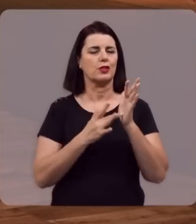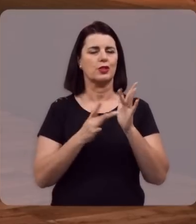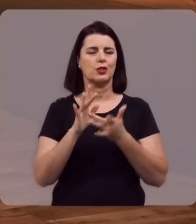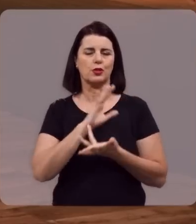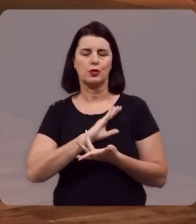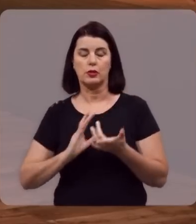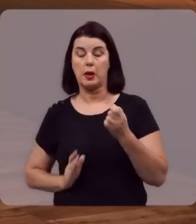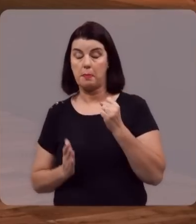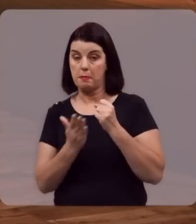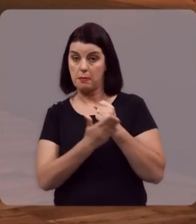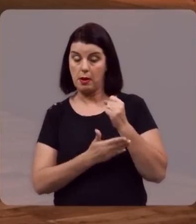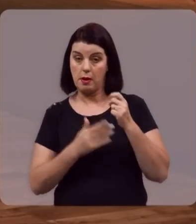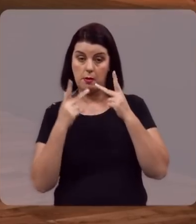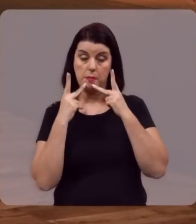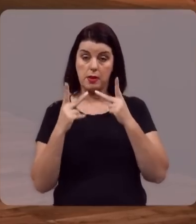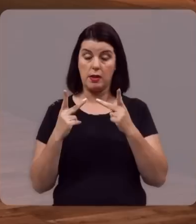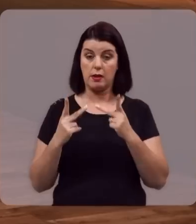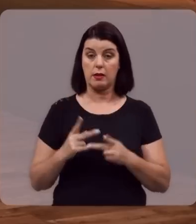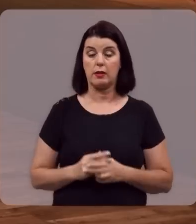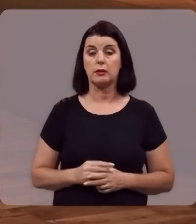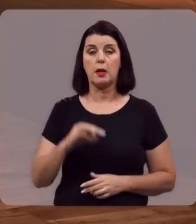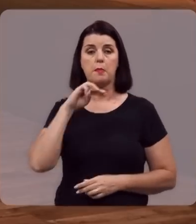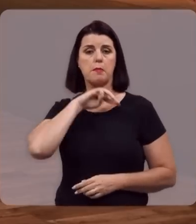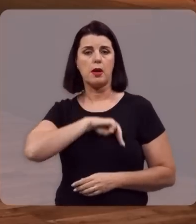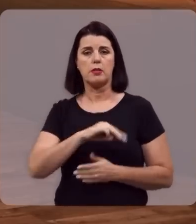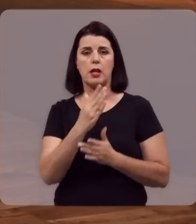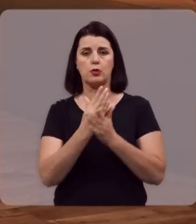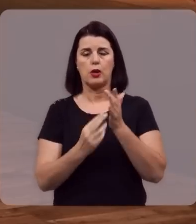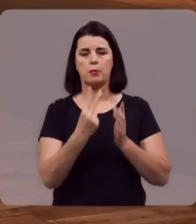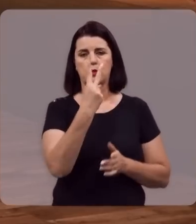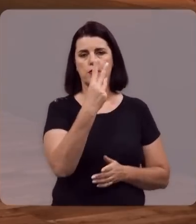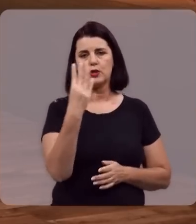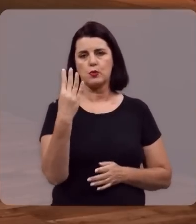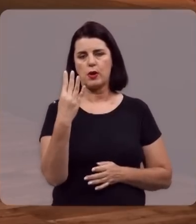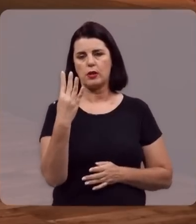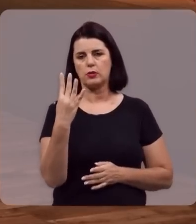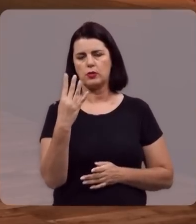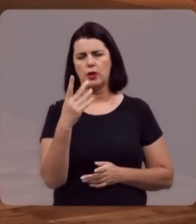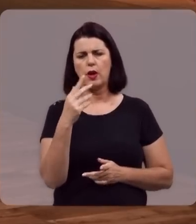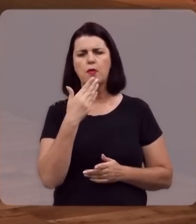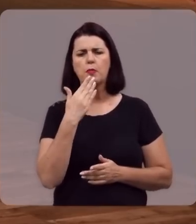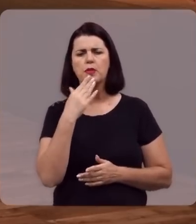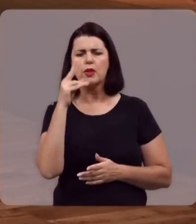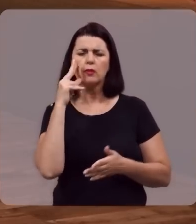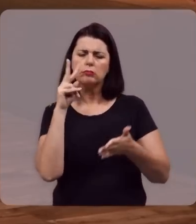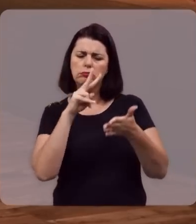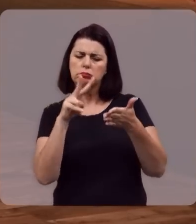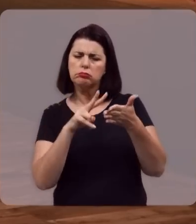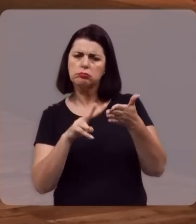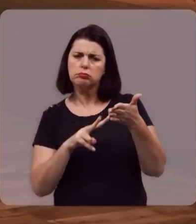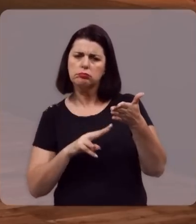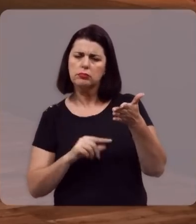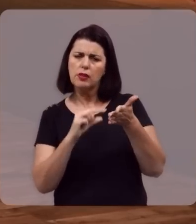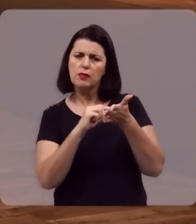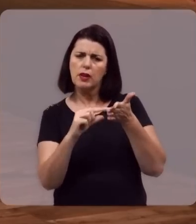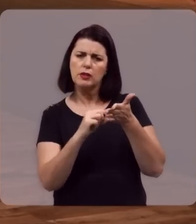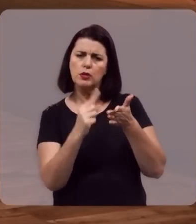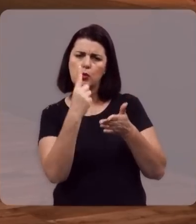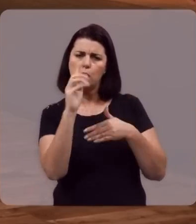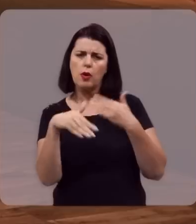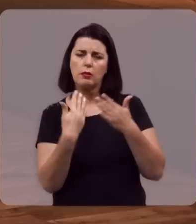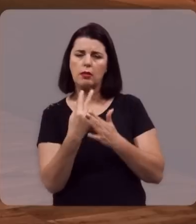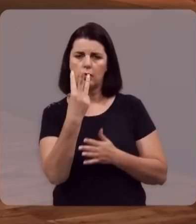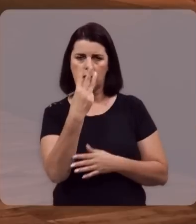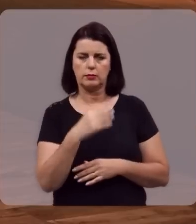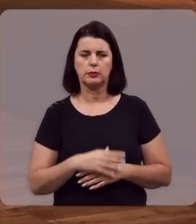vou basear esta mensagem em Mateus capítulo 24 e vou pedir que você acompanhe a leitura dos versos